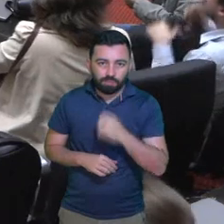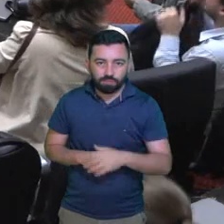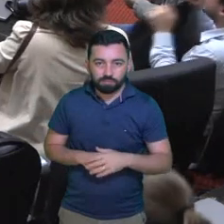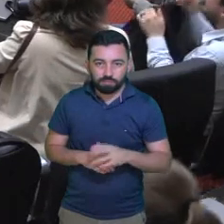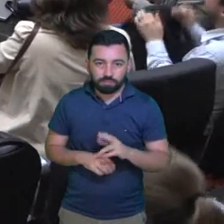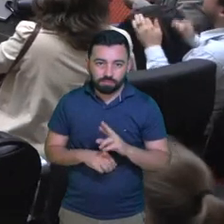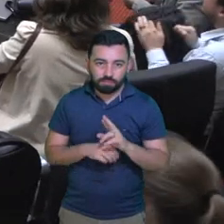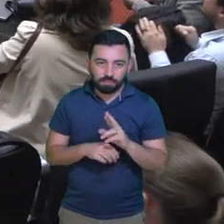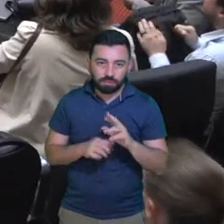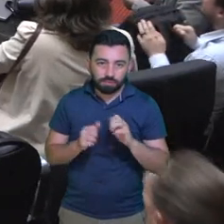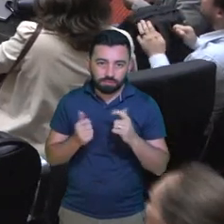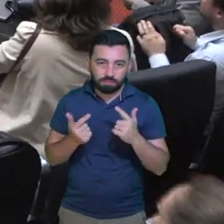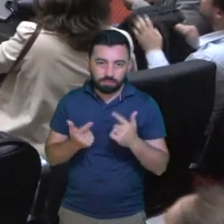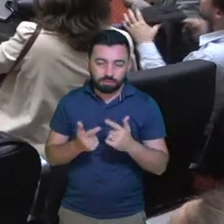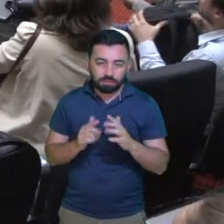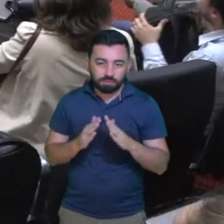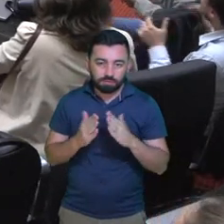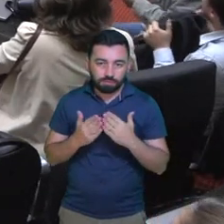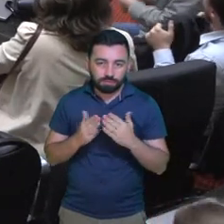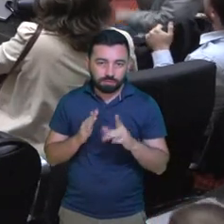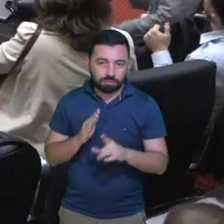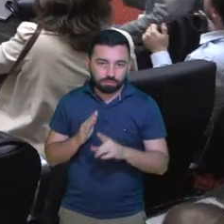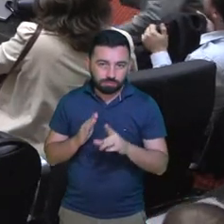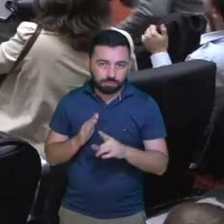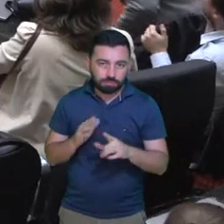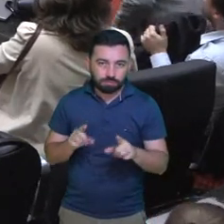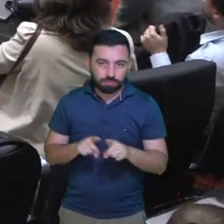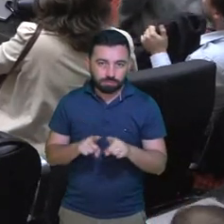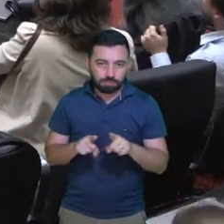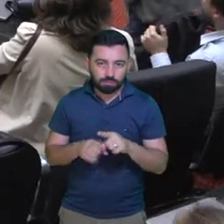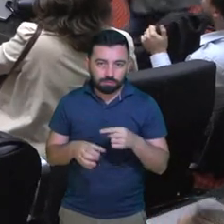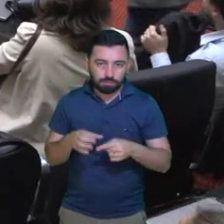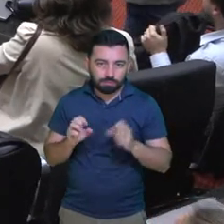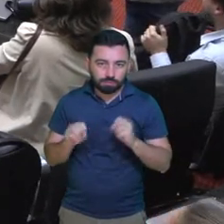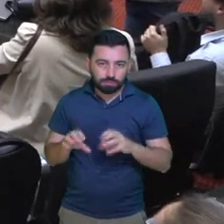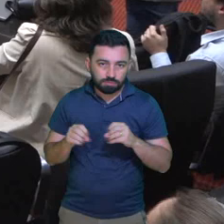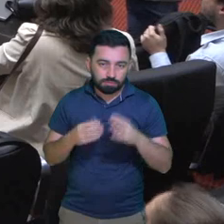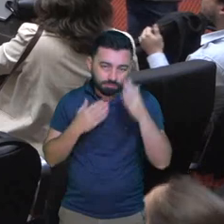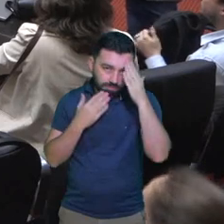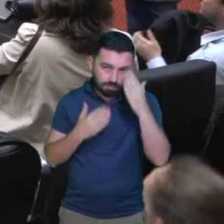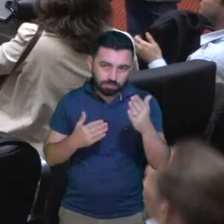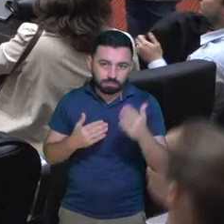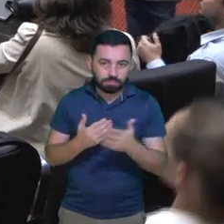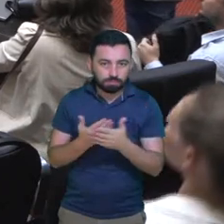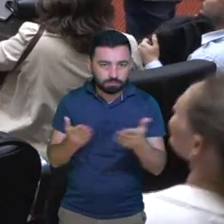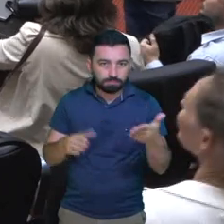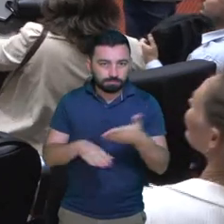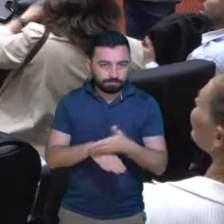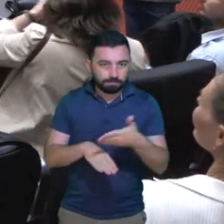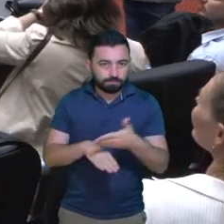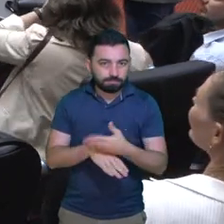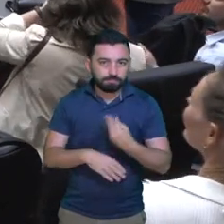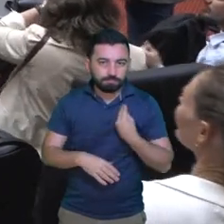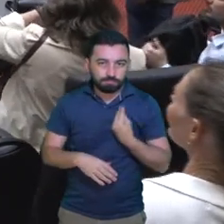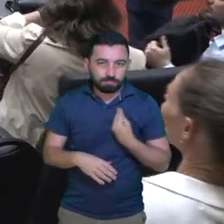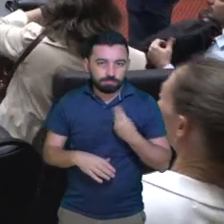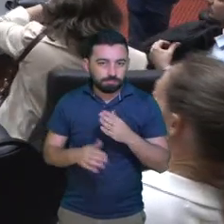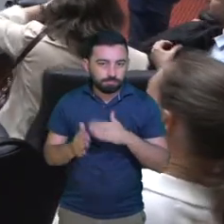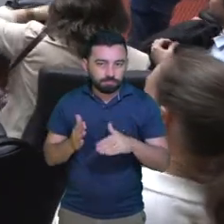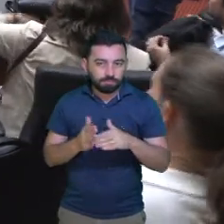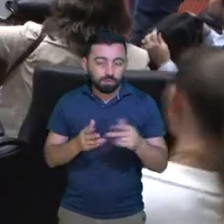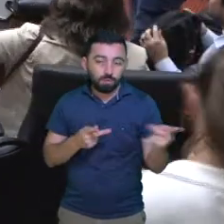ales em nome da escola do da comissão de educação agradeço a participação presença de todos e